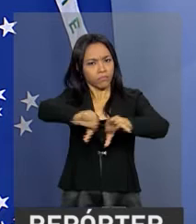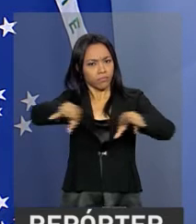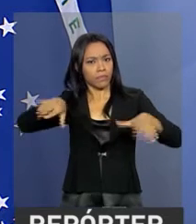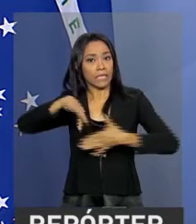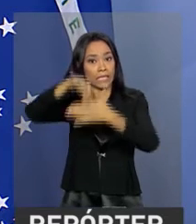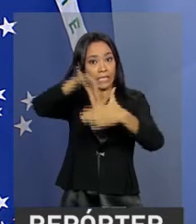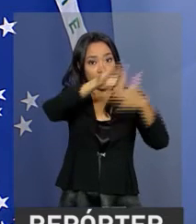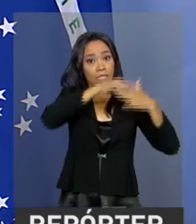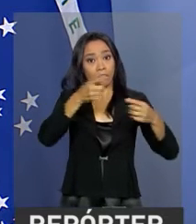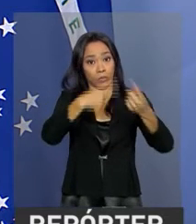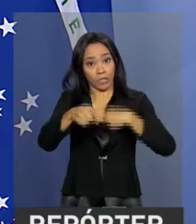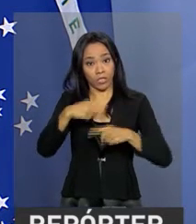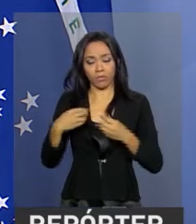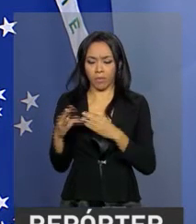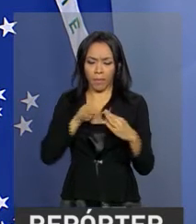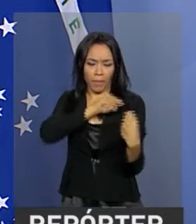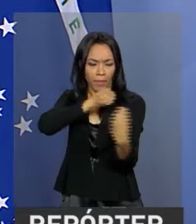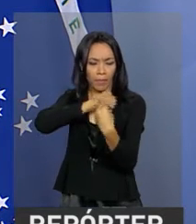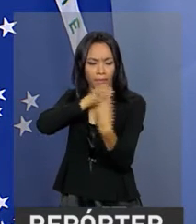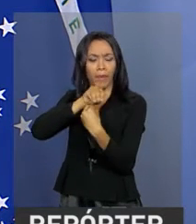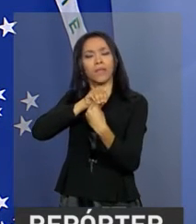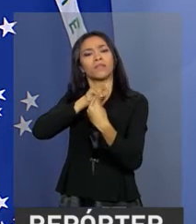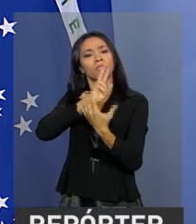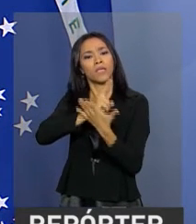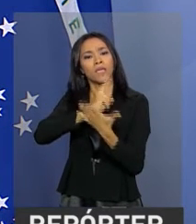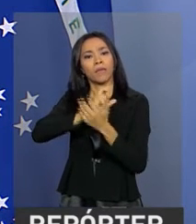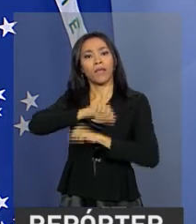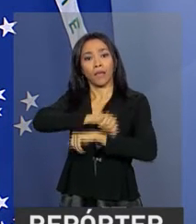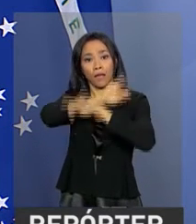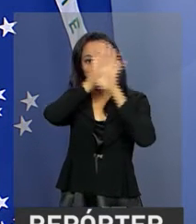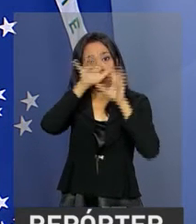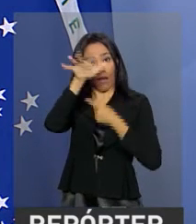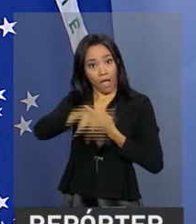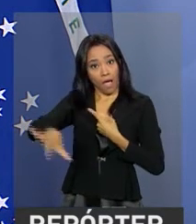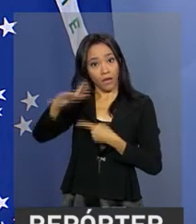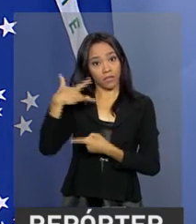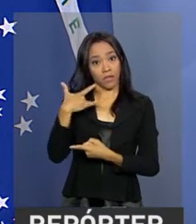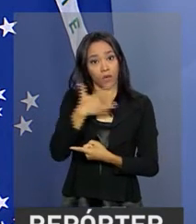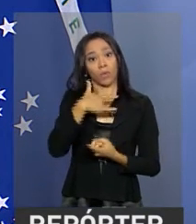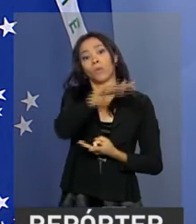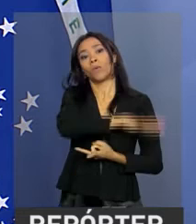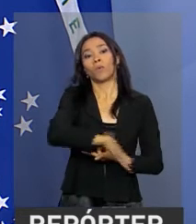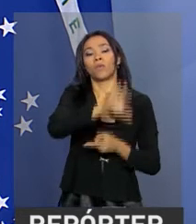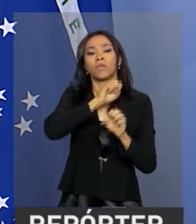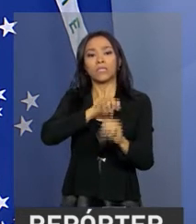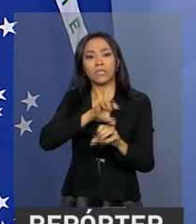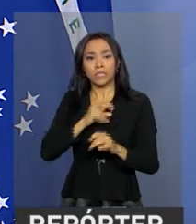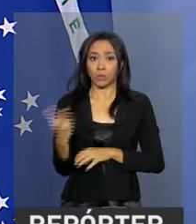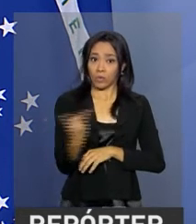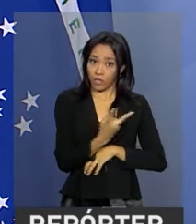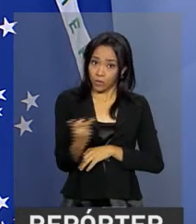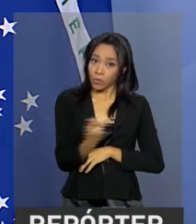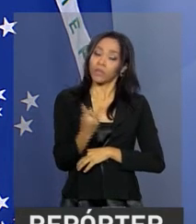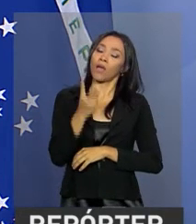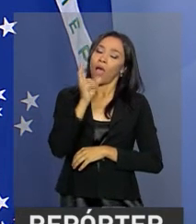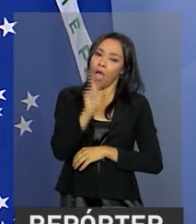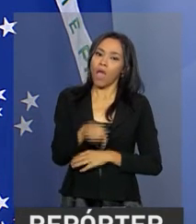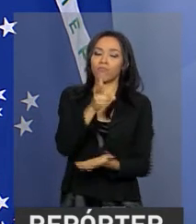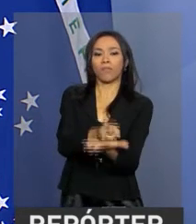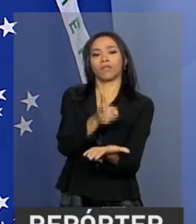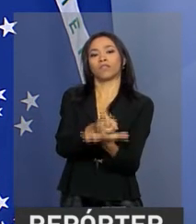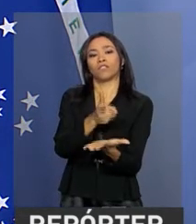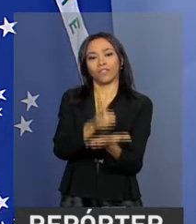políticas deixou sempre claro que setores essenciais como saúde e educação são e serão preservados